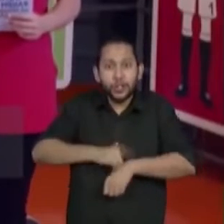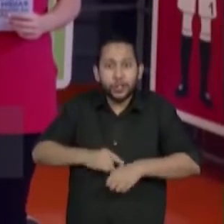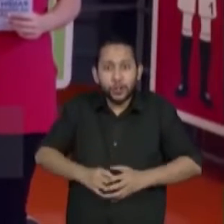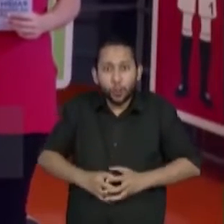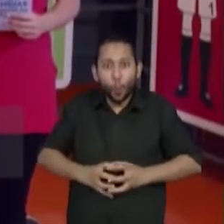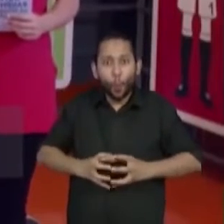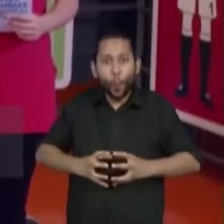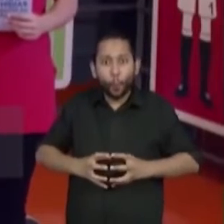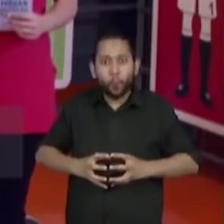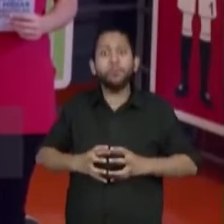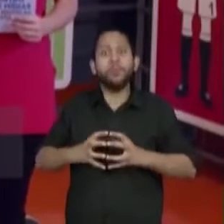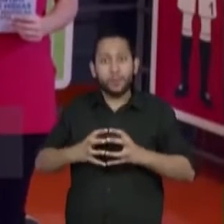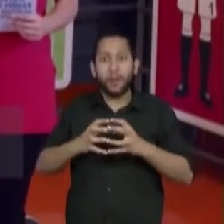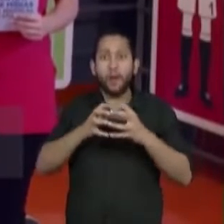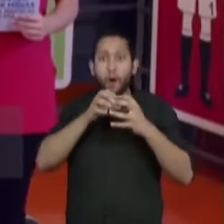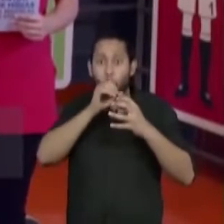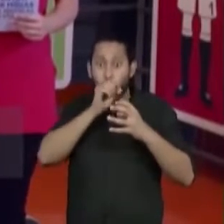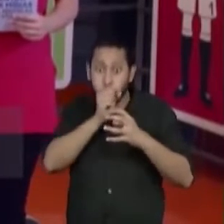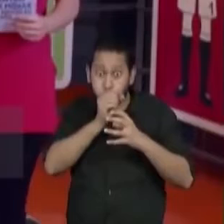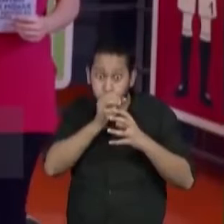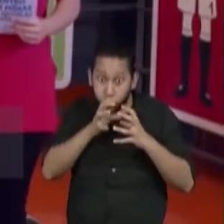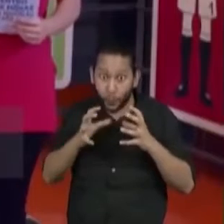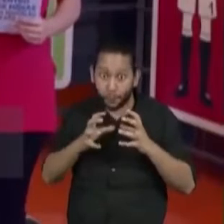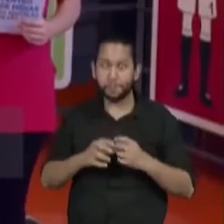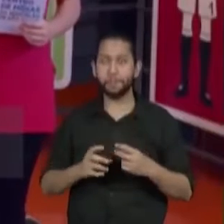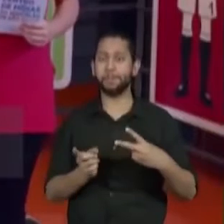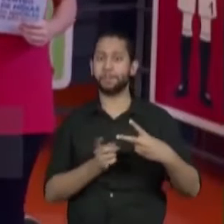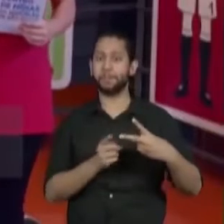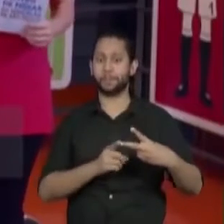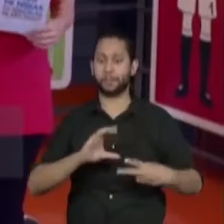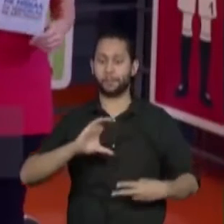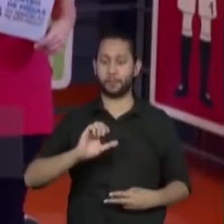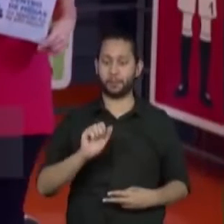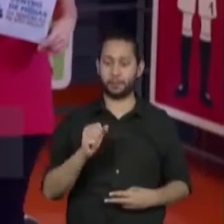do boi, e capotão. Essas bolas,